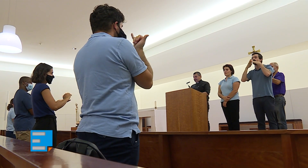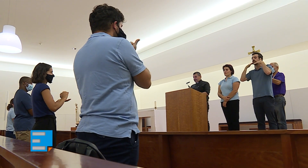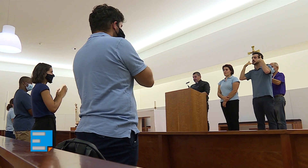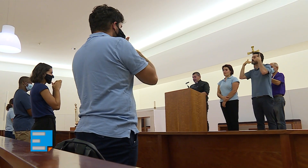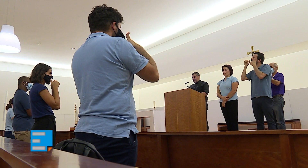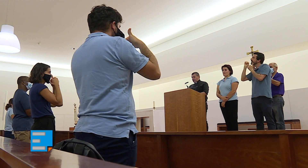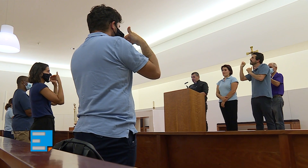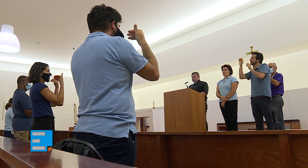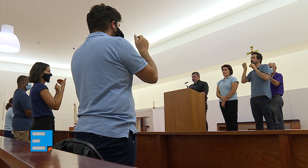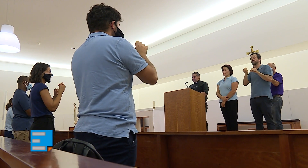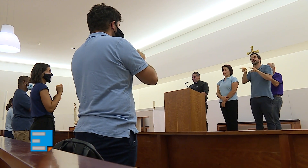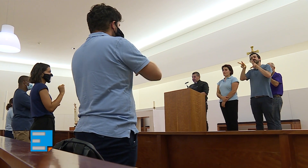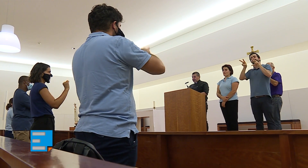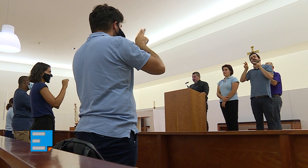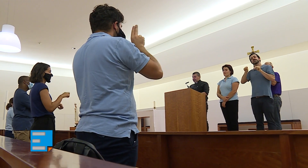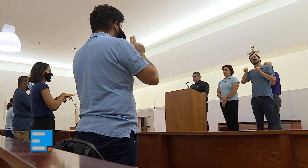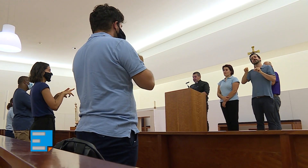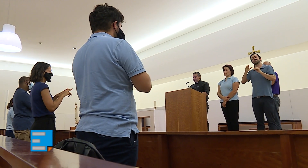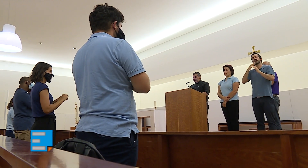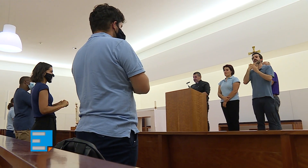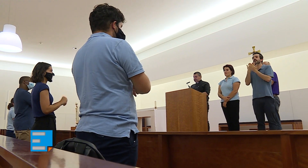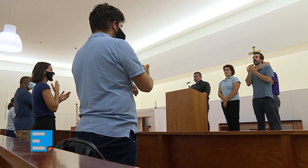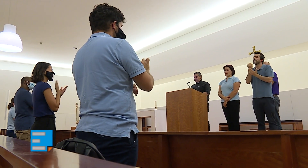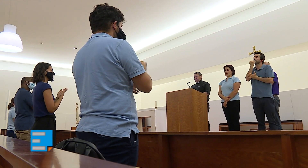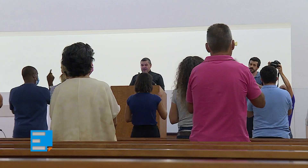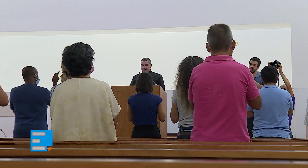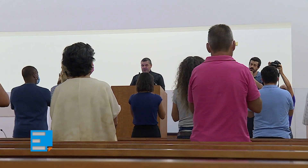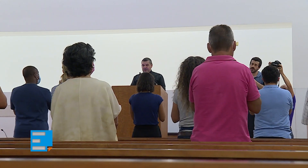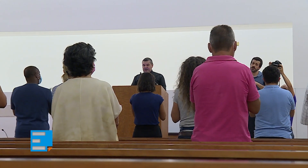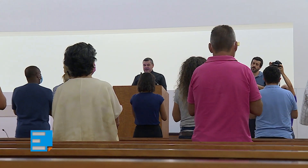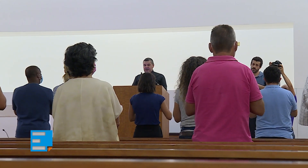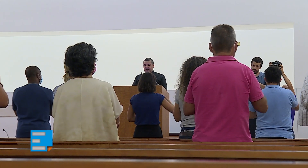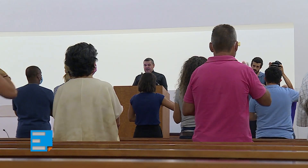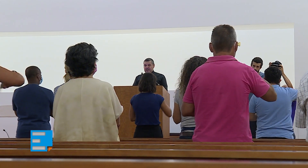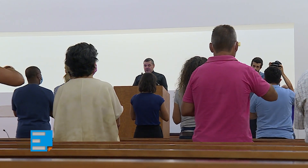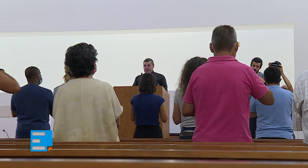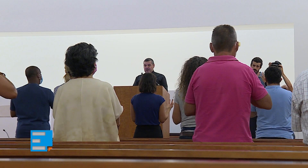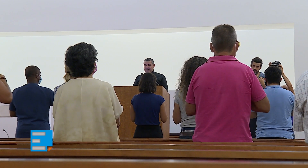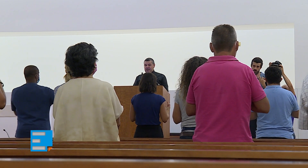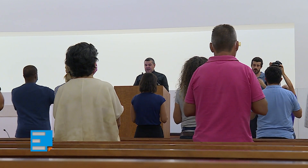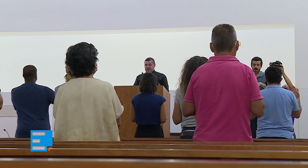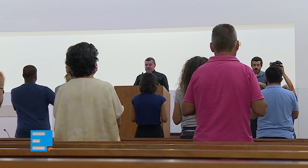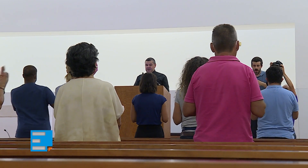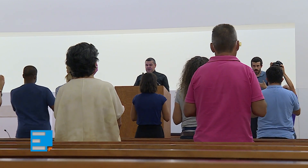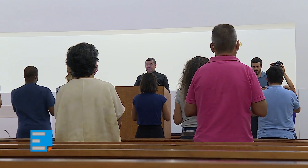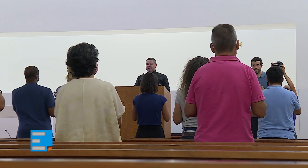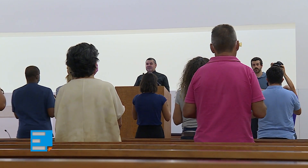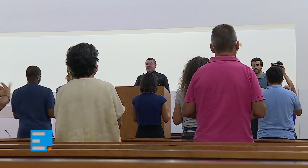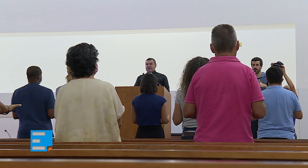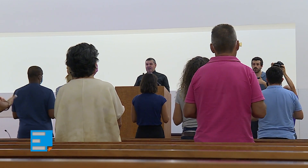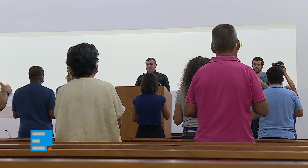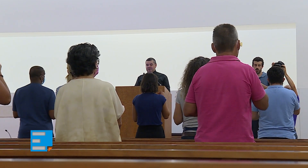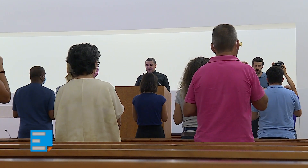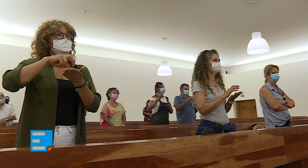peregrinação da comunidade surda ao Santuário de Fátima realizou-se em setembro de 2015. O programa este ano terminou com